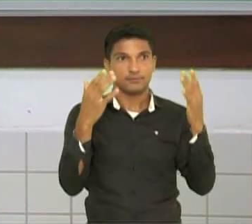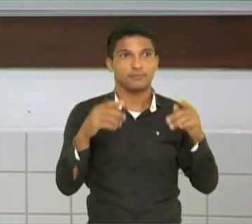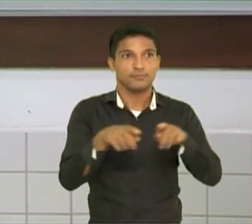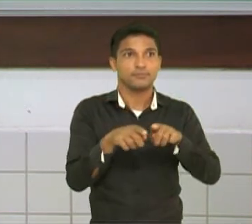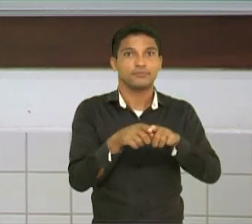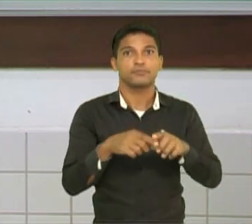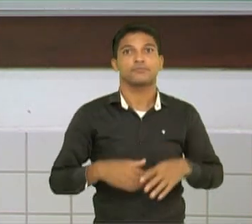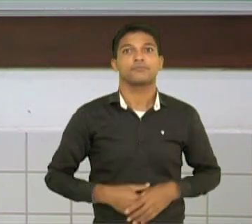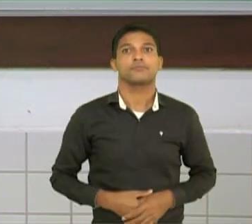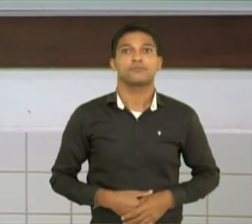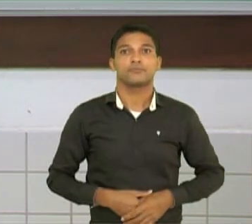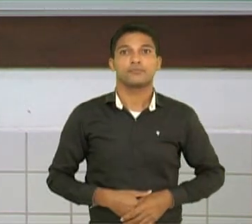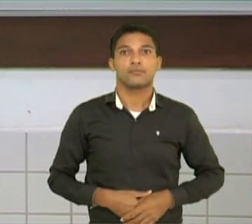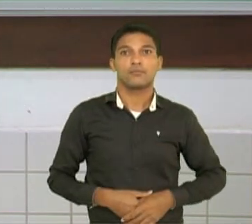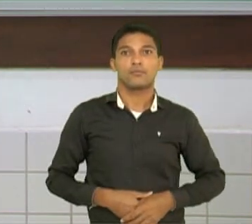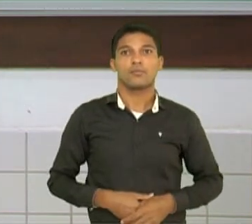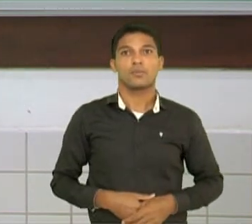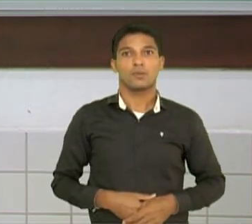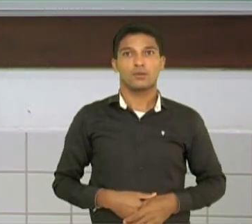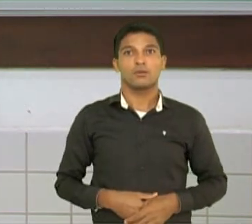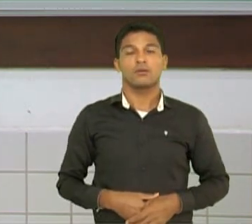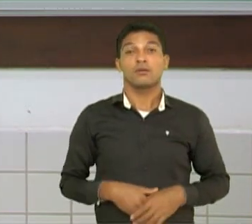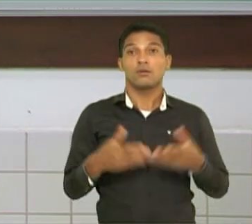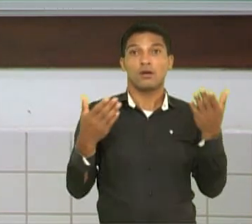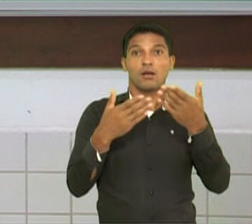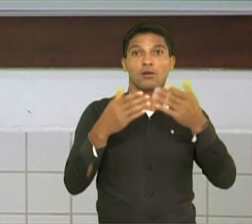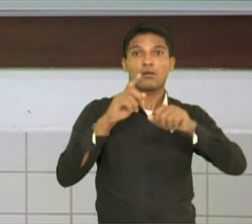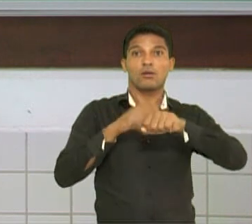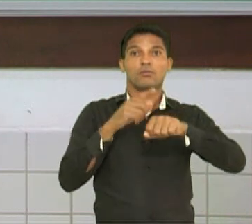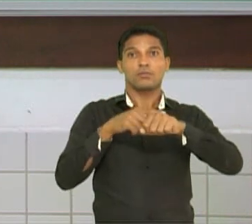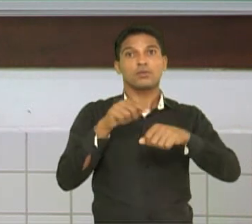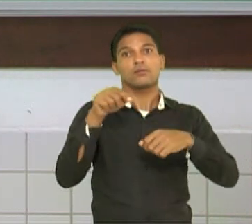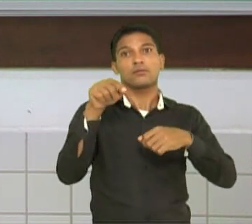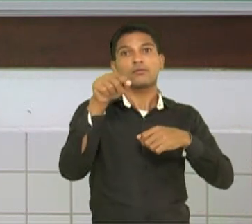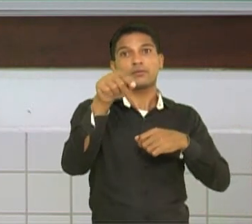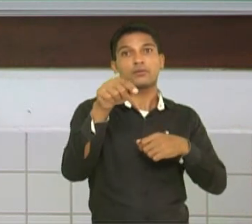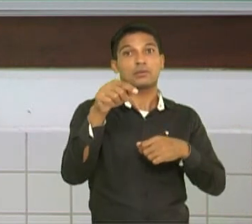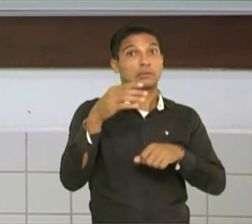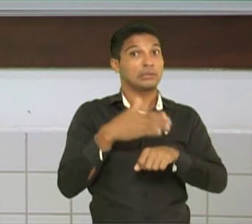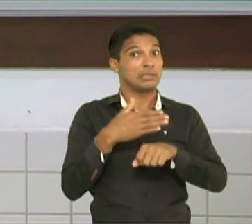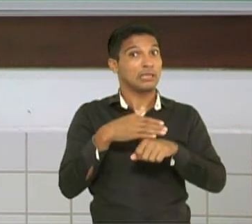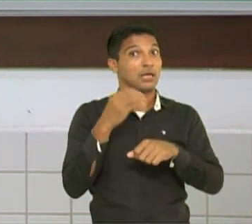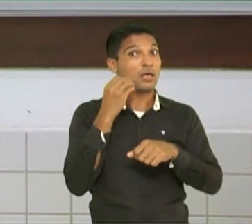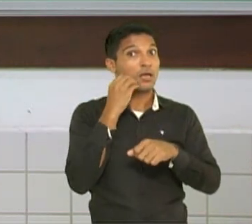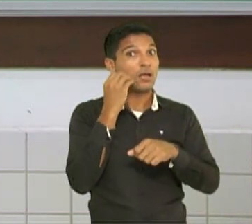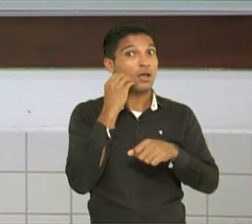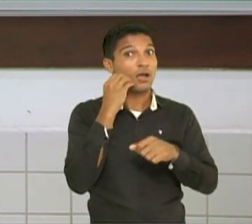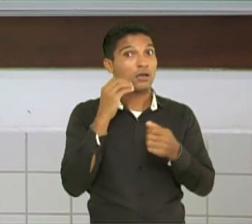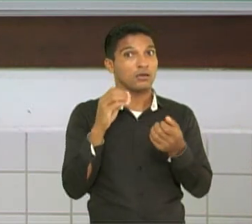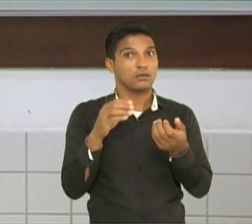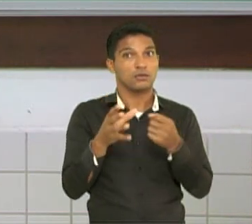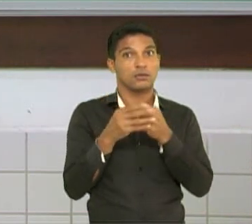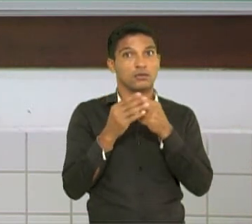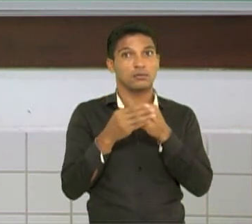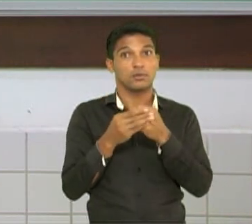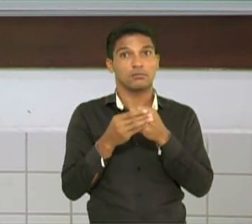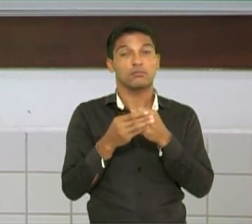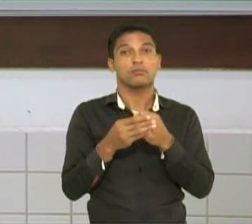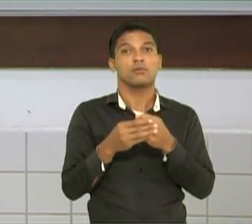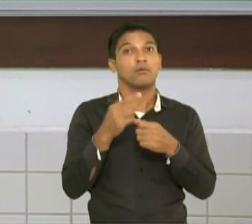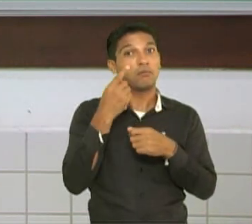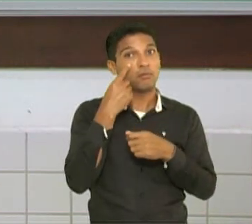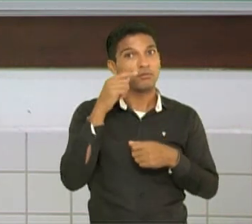Bom, agora nós vamos para aquele momento de você testar o seu conhecimento. Vamos fazer um quiz